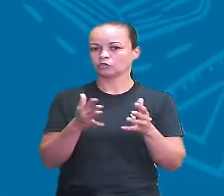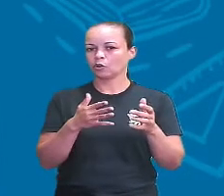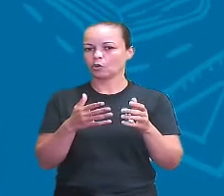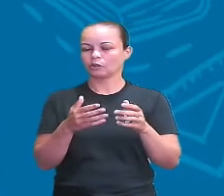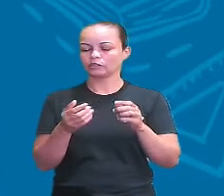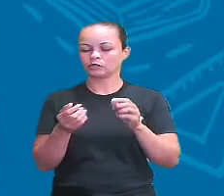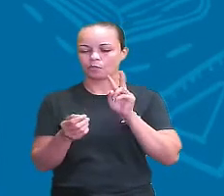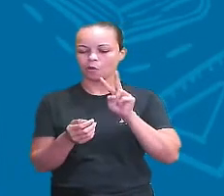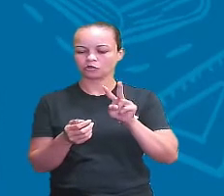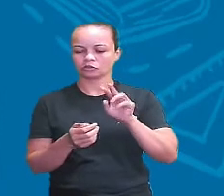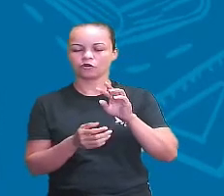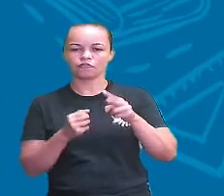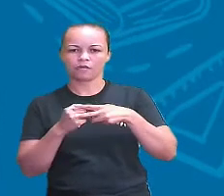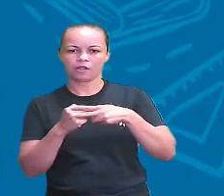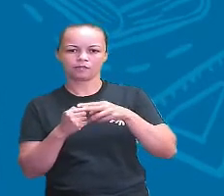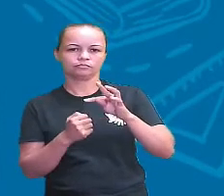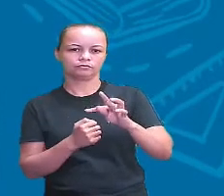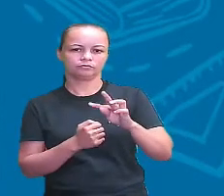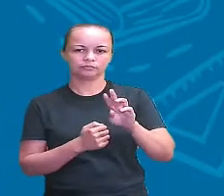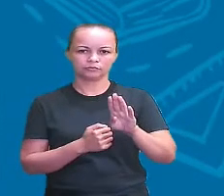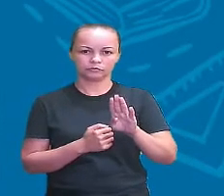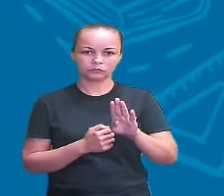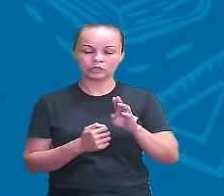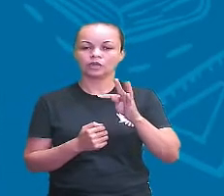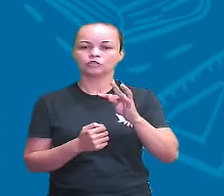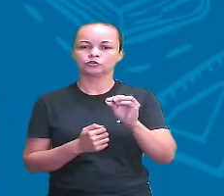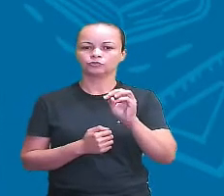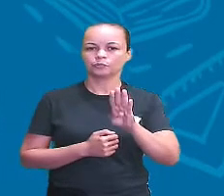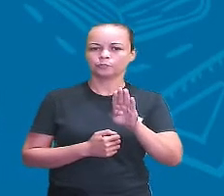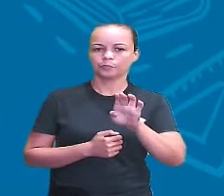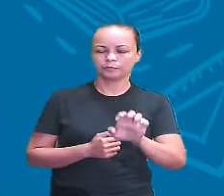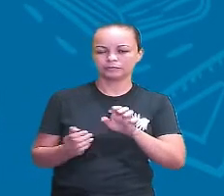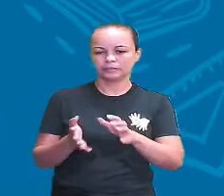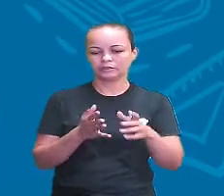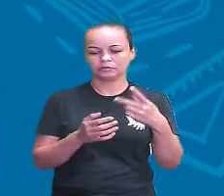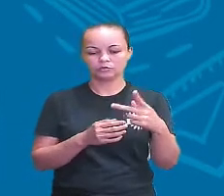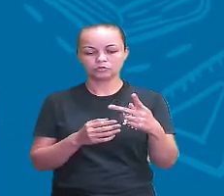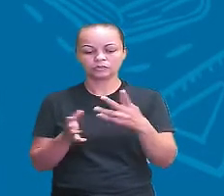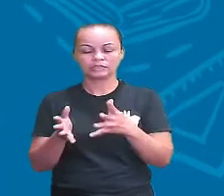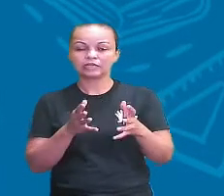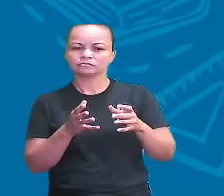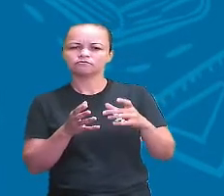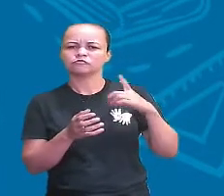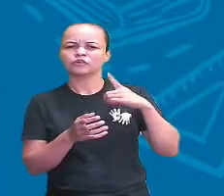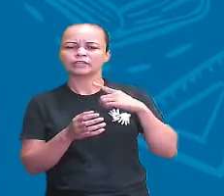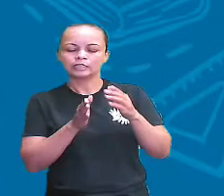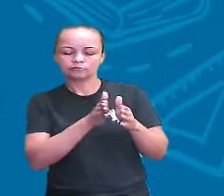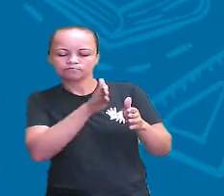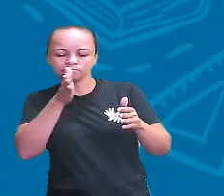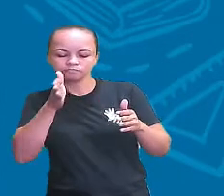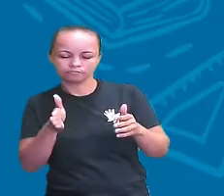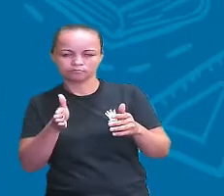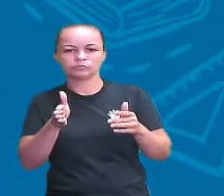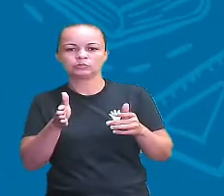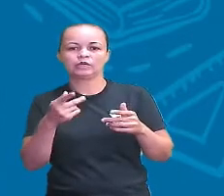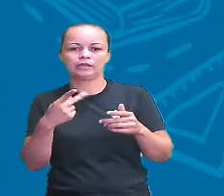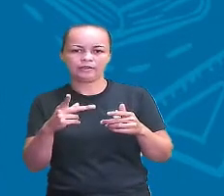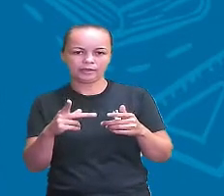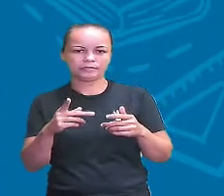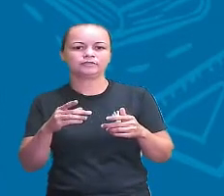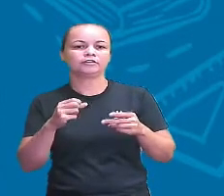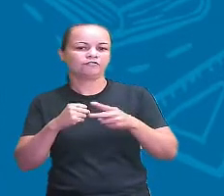be, tá? Então, quando tiver um verbo to be na tua frase, o teu advérbio de frequência ele vai ficar logo após esse